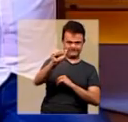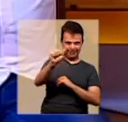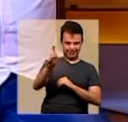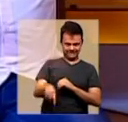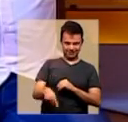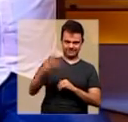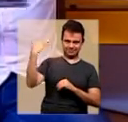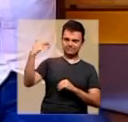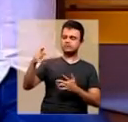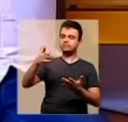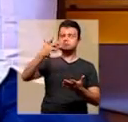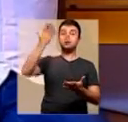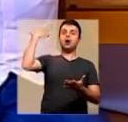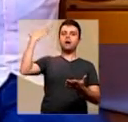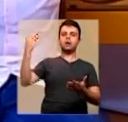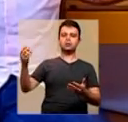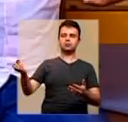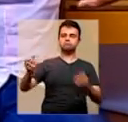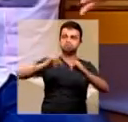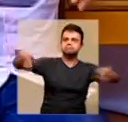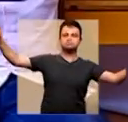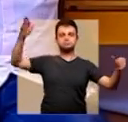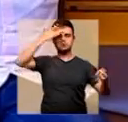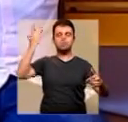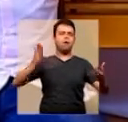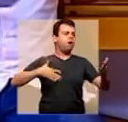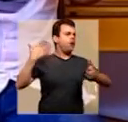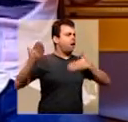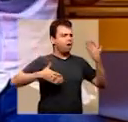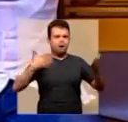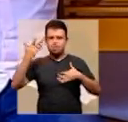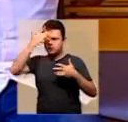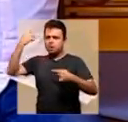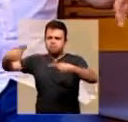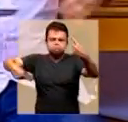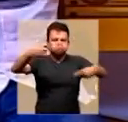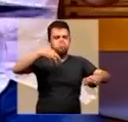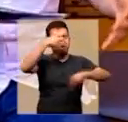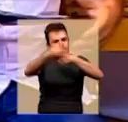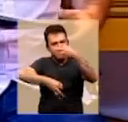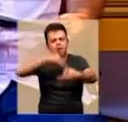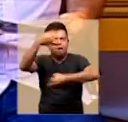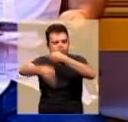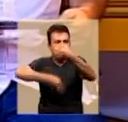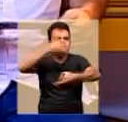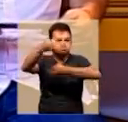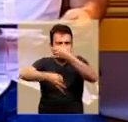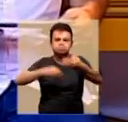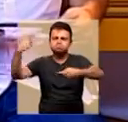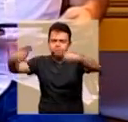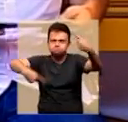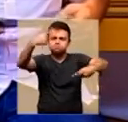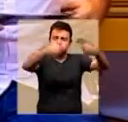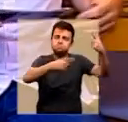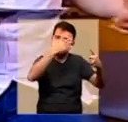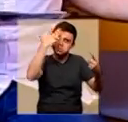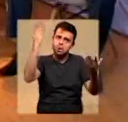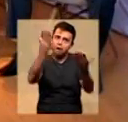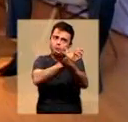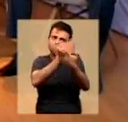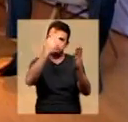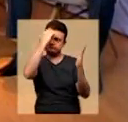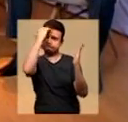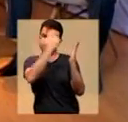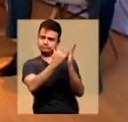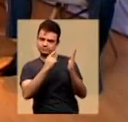essa lei assustou muita gente e ela foi muito discutida, muito debatida e muito